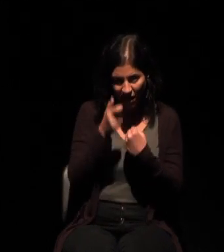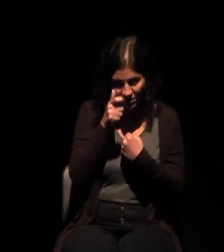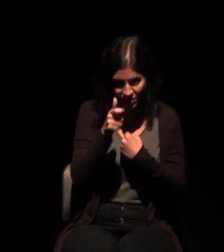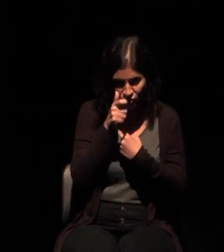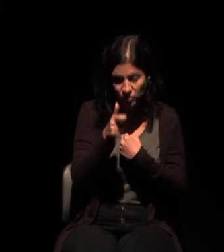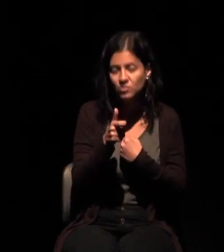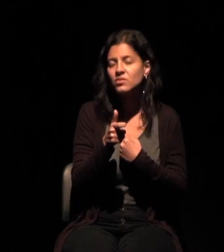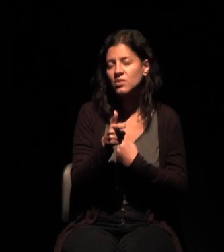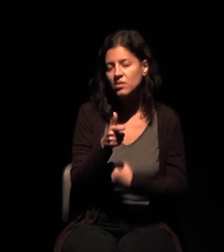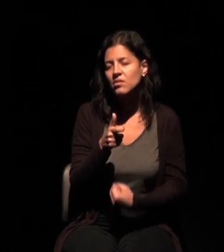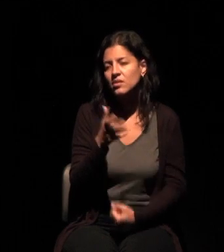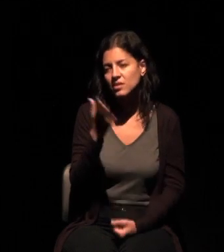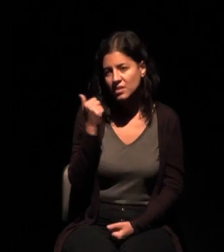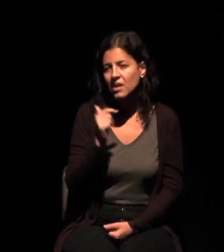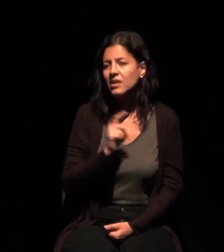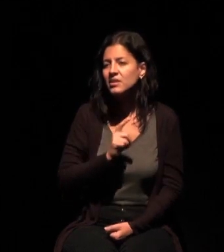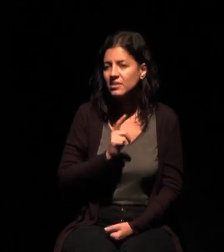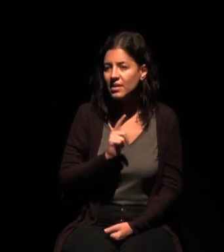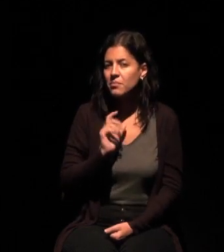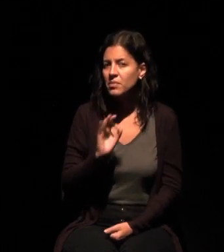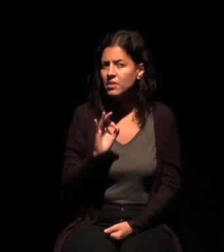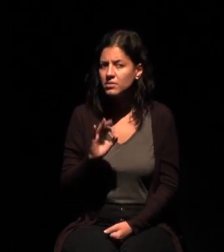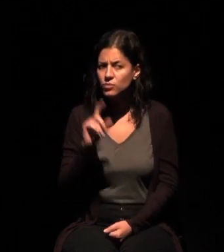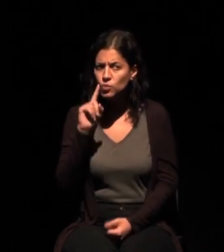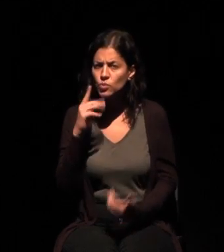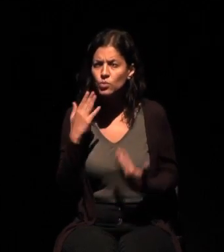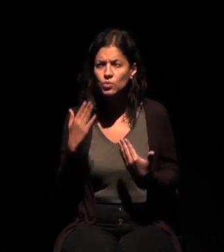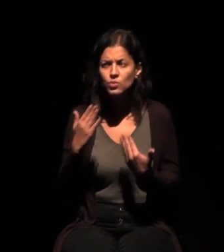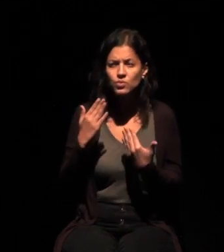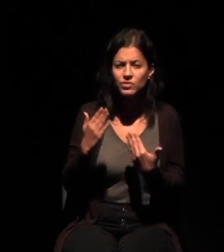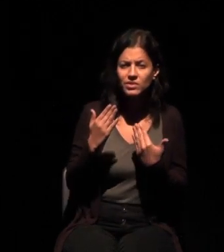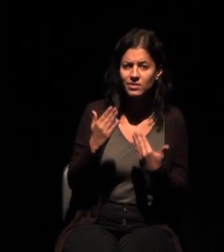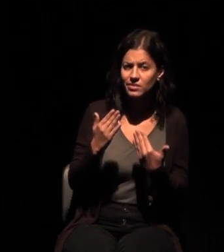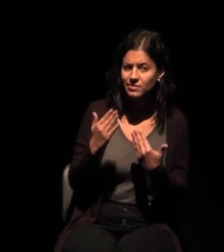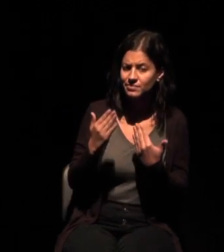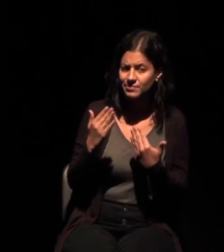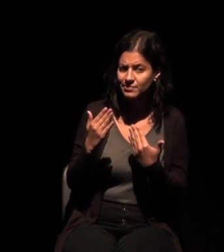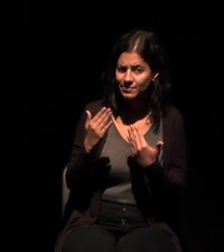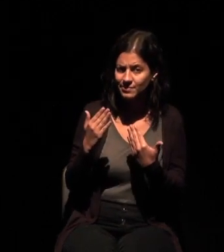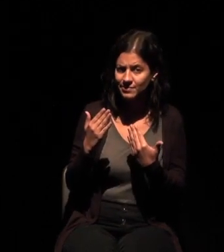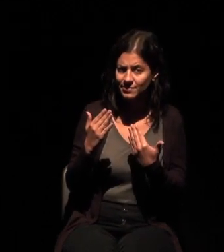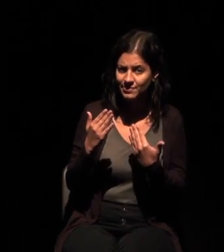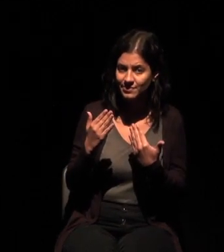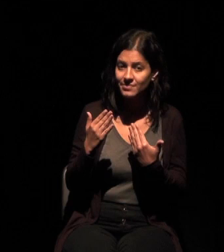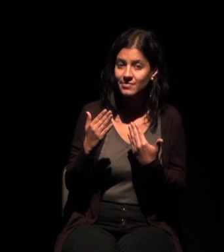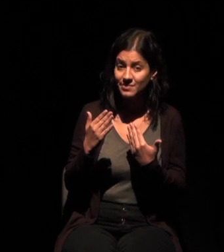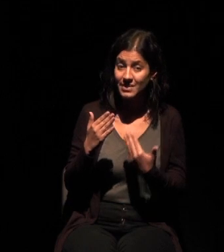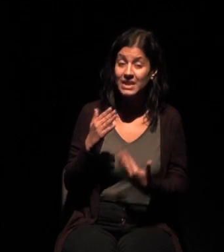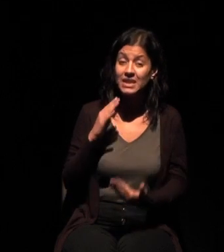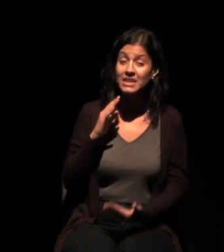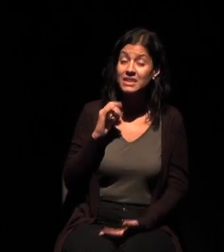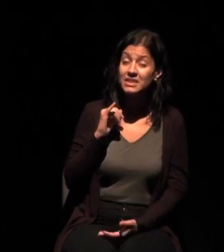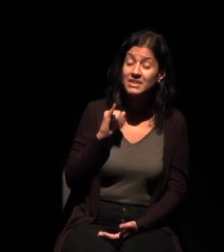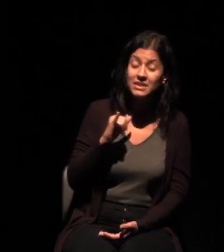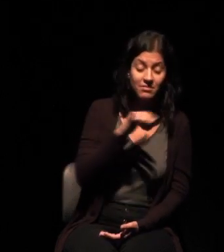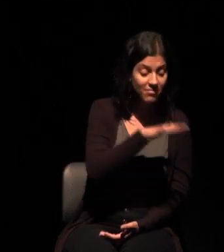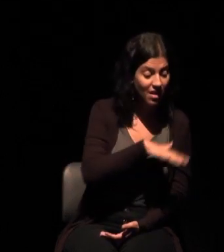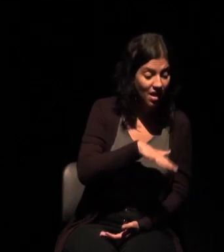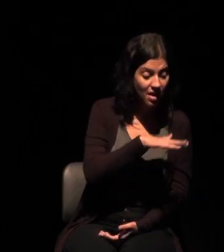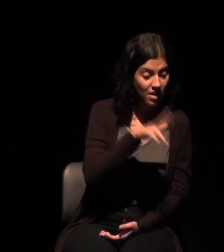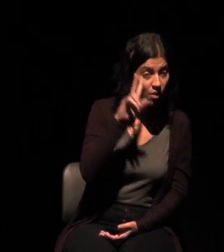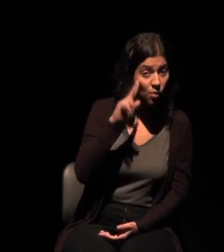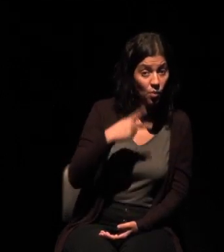grande incerteza é colocada no ar sobretudo quando o discurso vem da da parte das humanidades e o